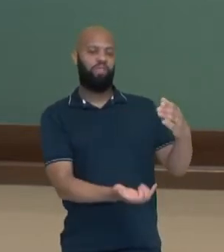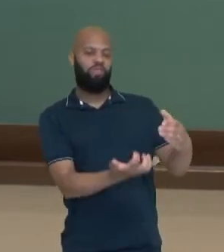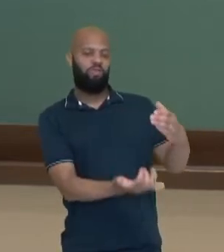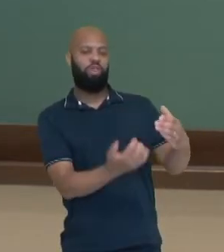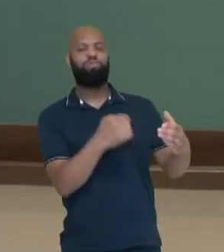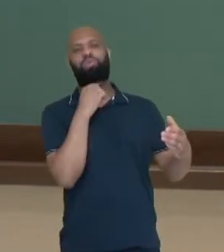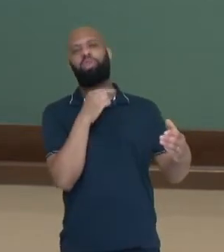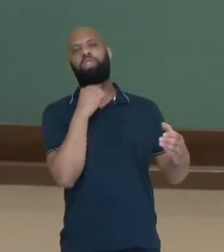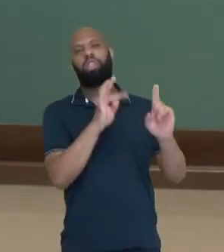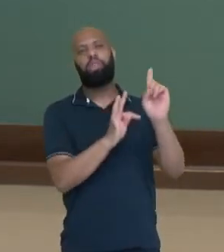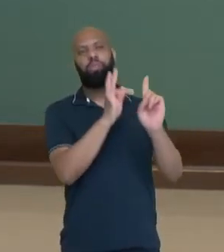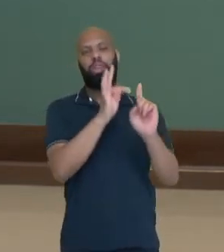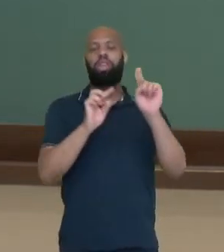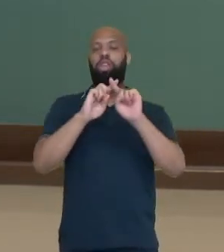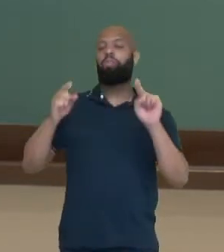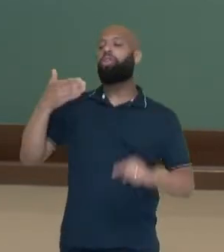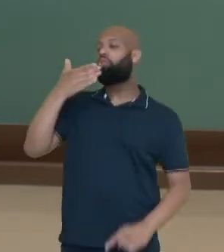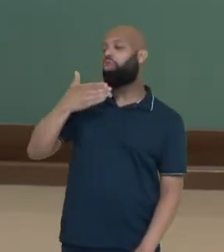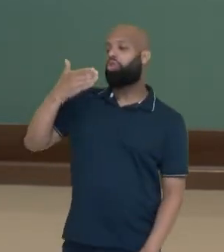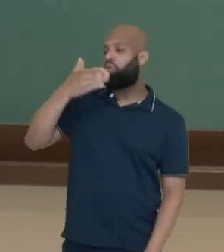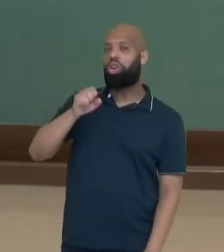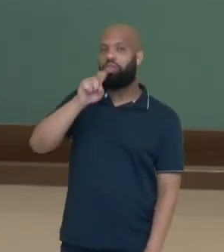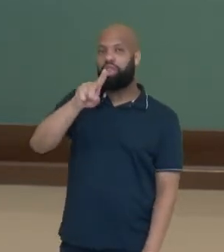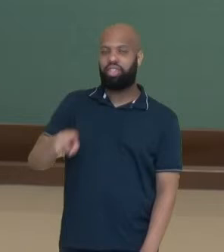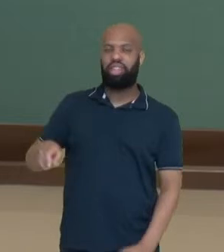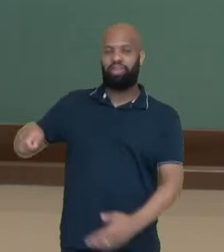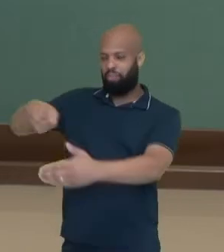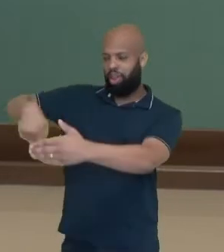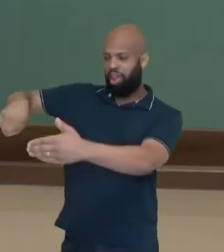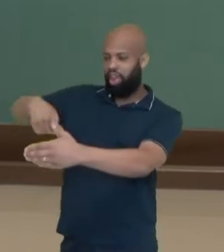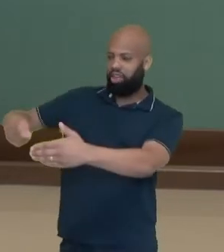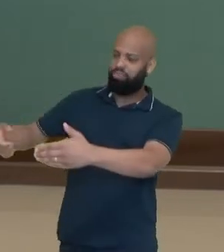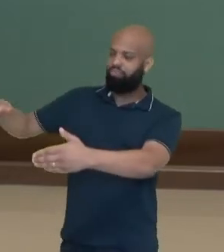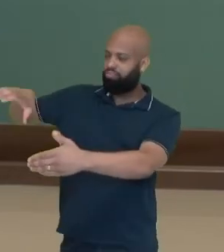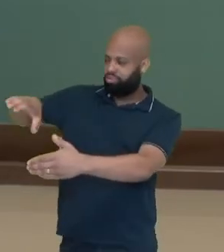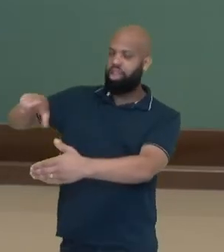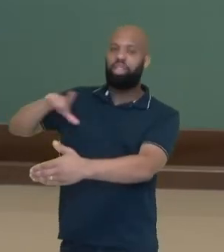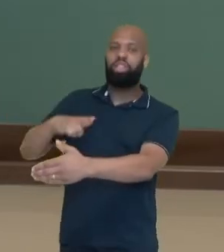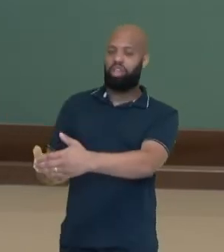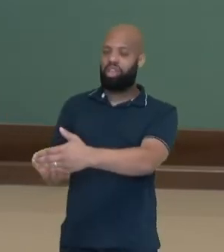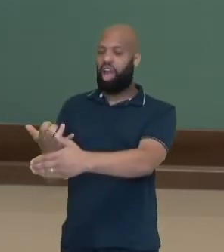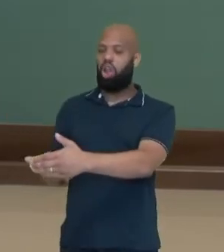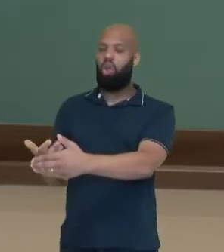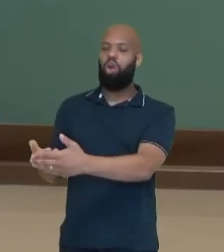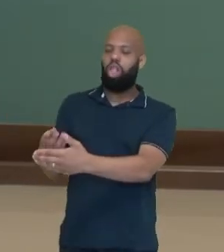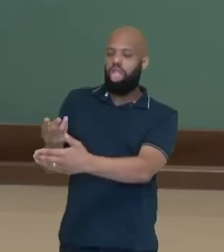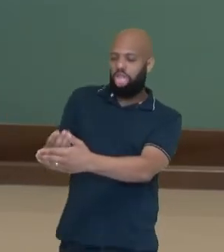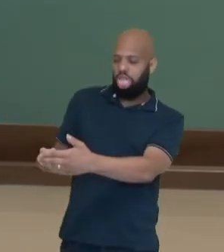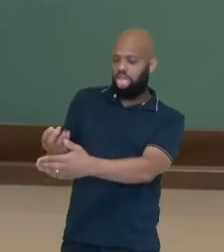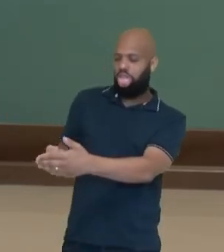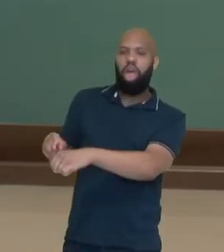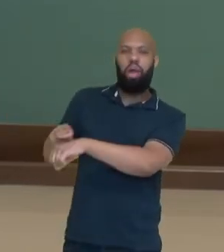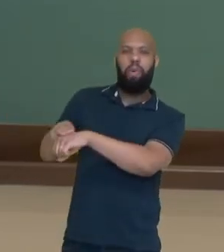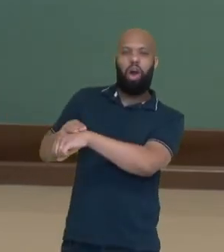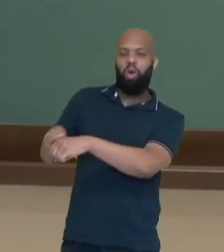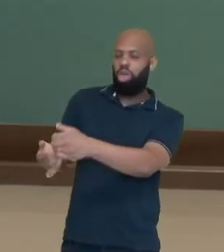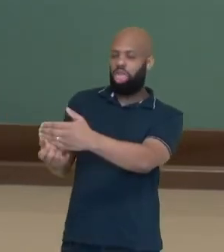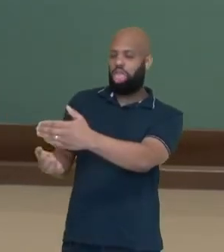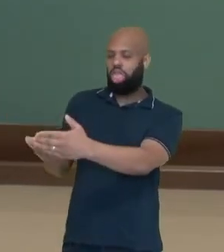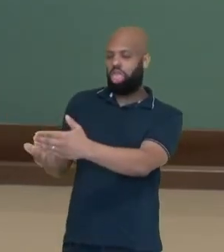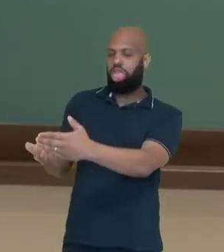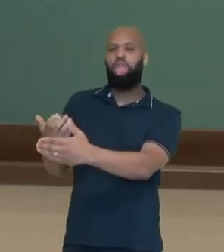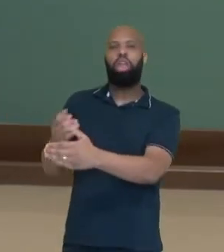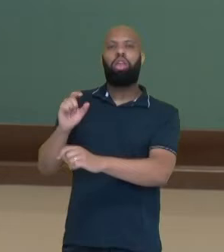essa temperatura. Já o açúcar, quando você coloca na panela, um pouquinho de calor, você já começa a observar o açúcar derretendo e